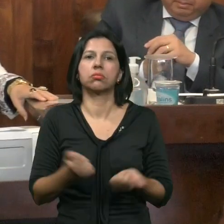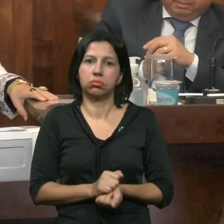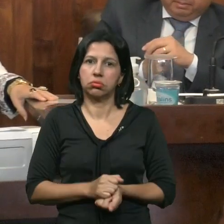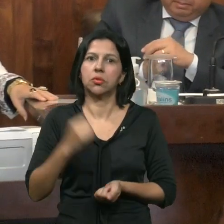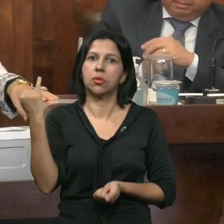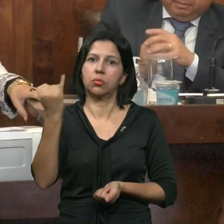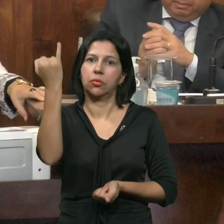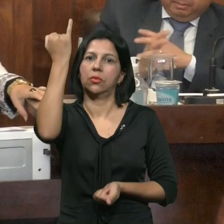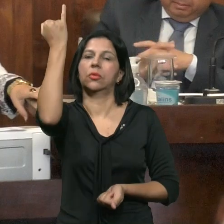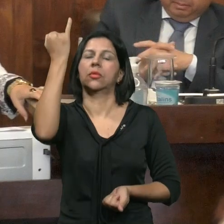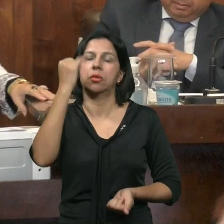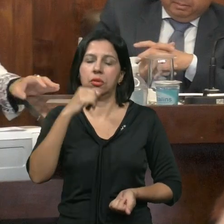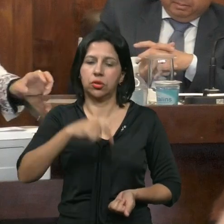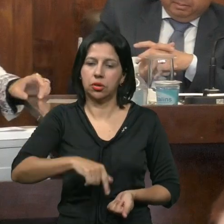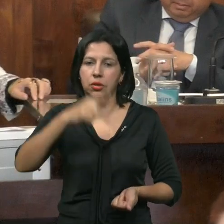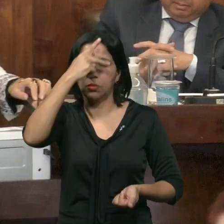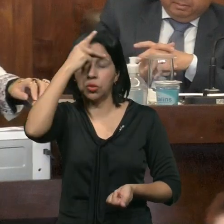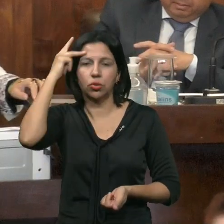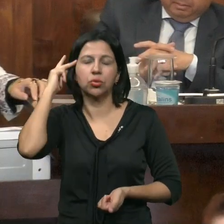De